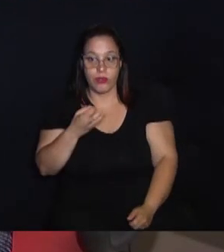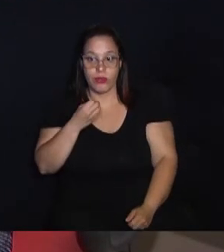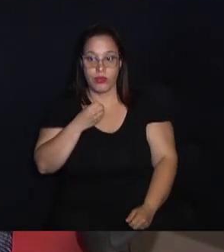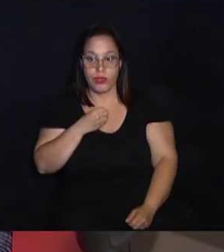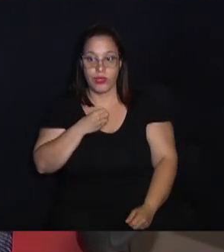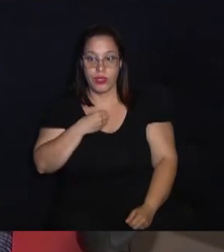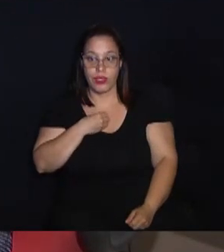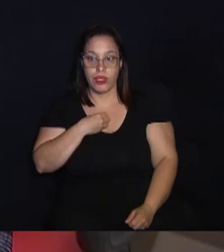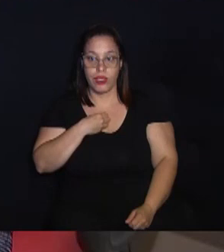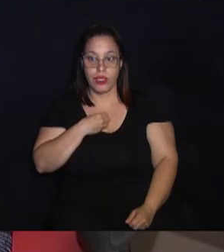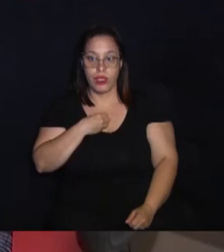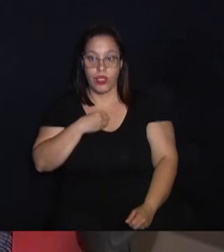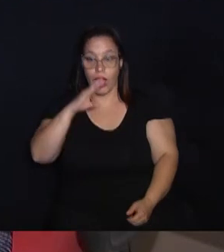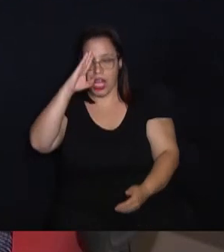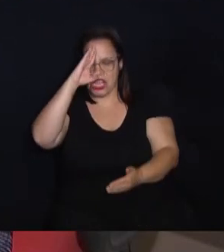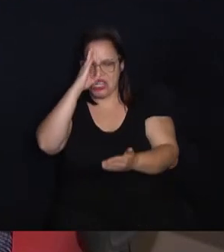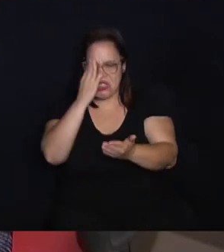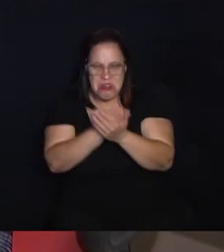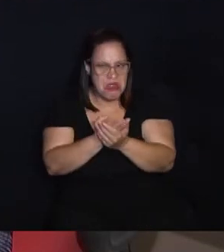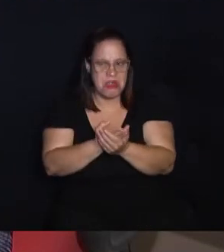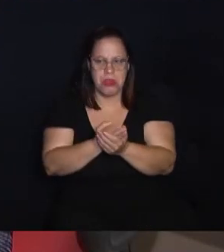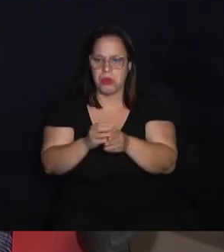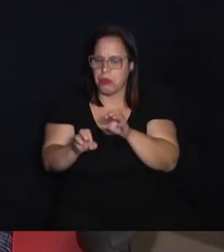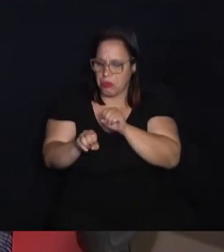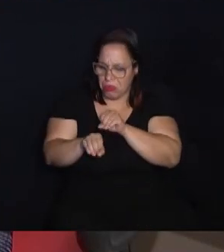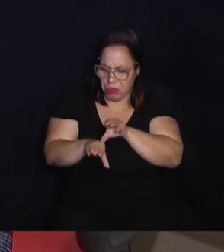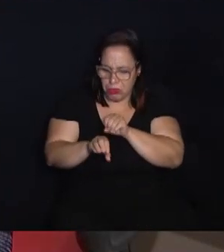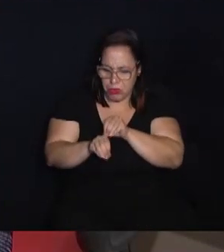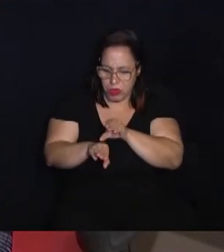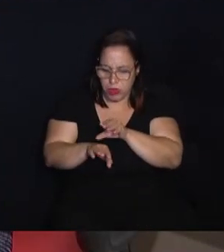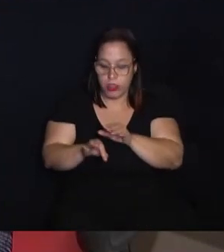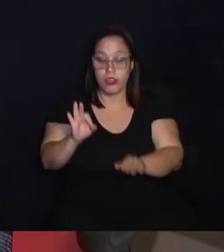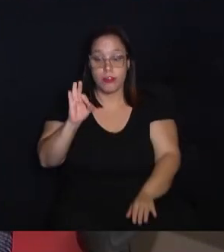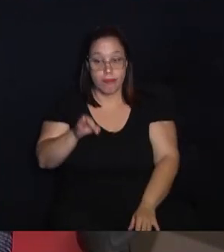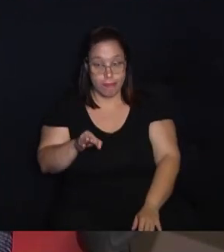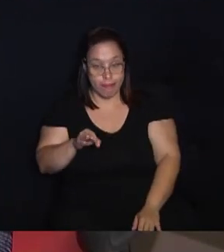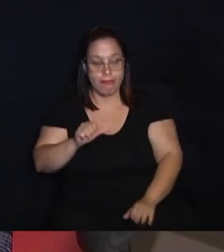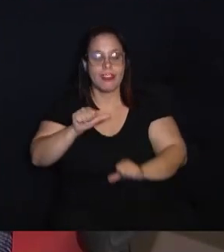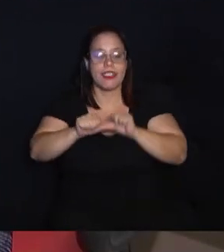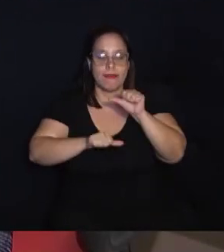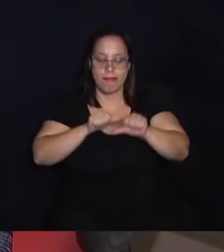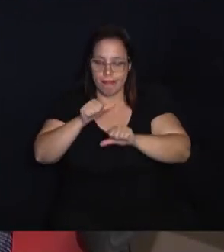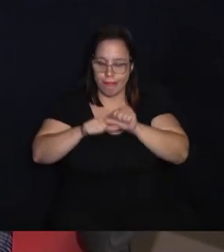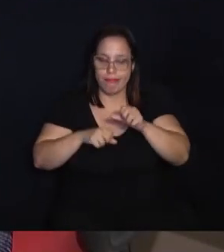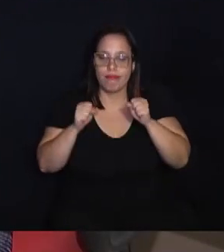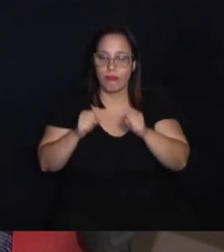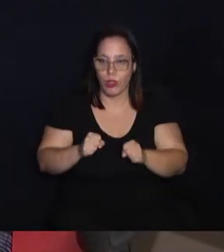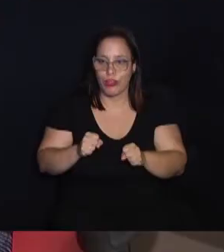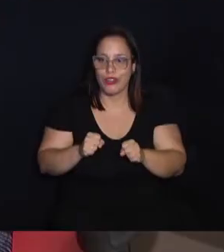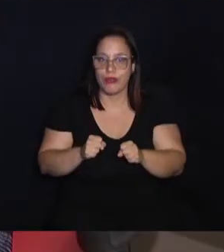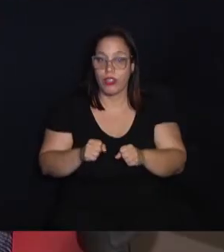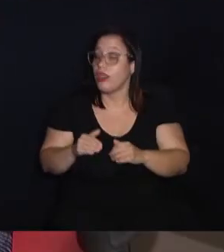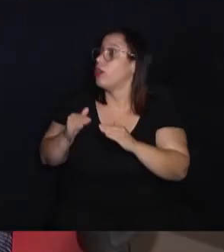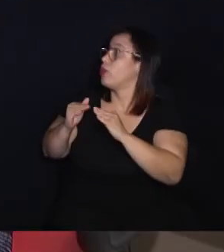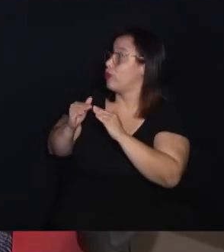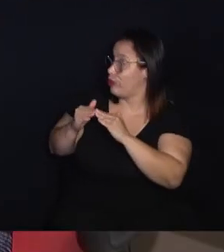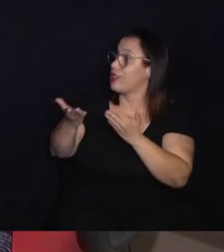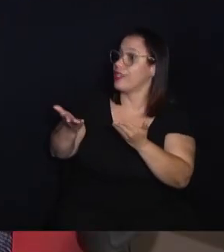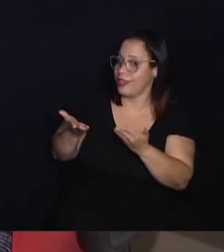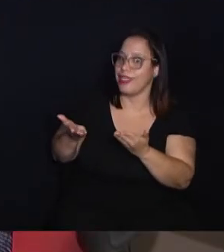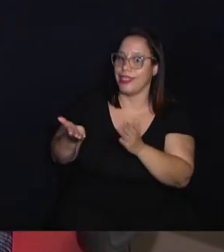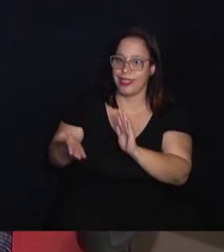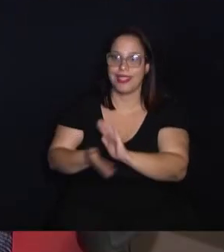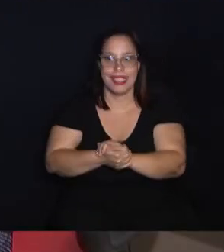muito, acredito muito que a educação seja realmente a grande transformação que a gente pode fazer. Com certeza, não tenha dúvida disso.